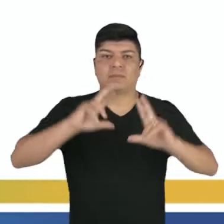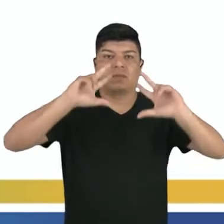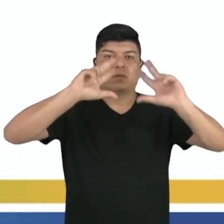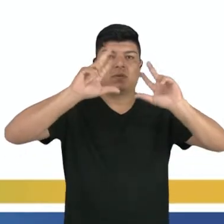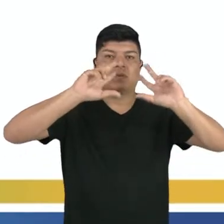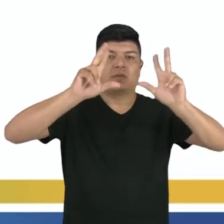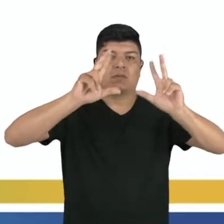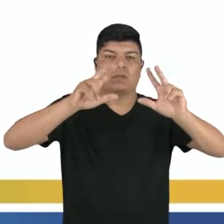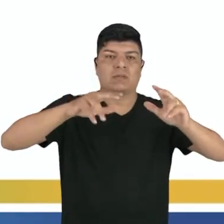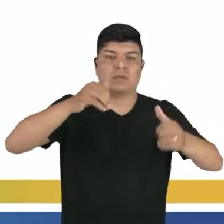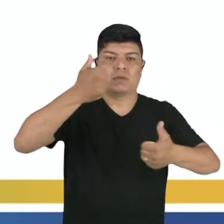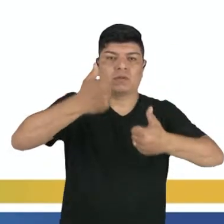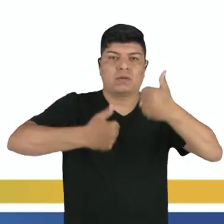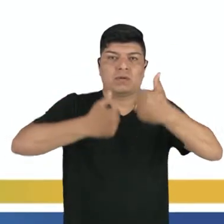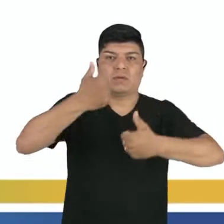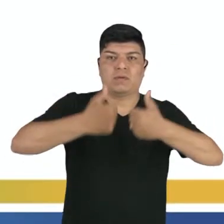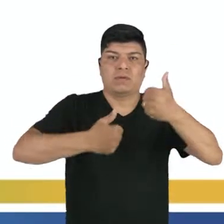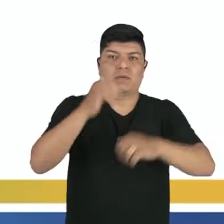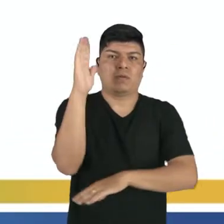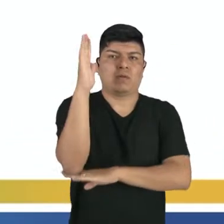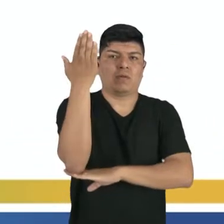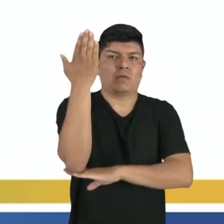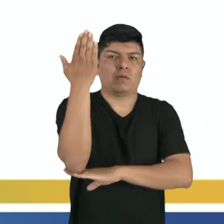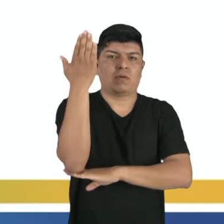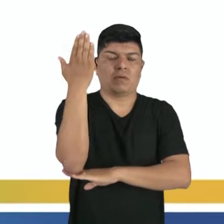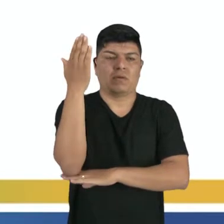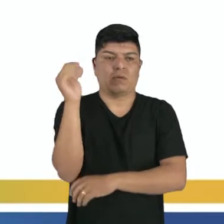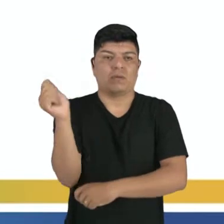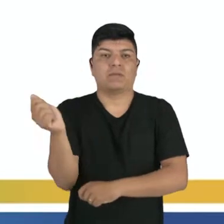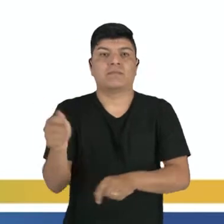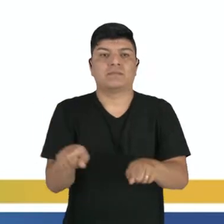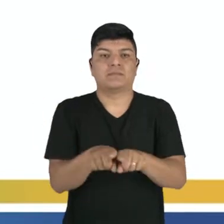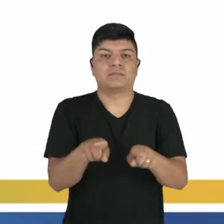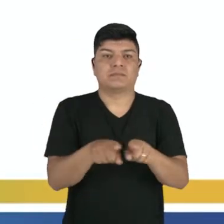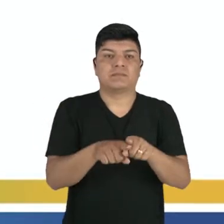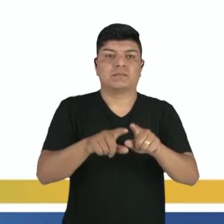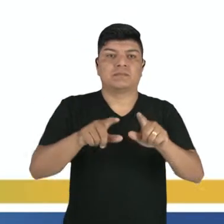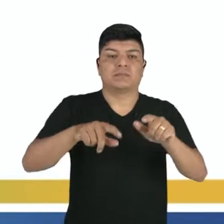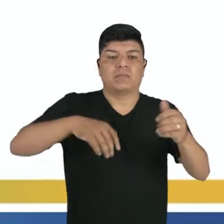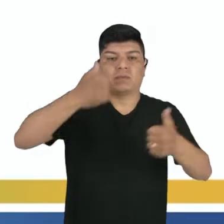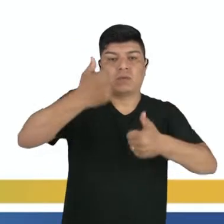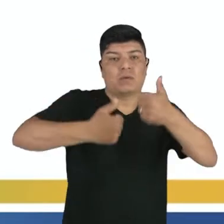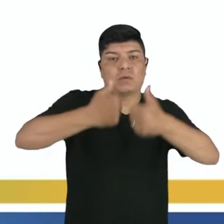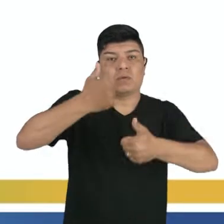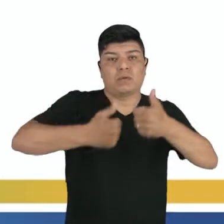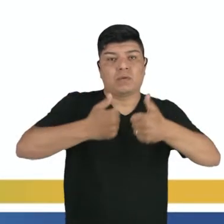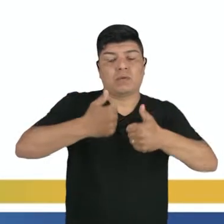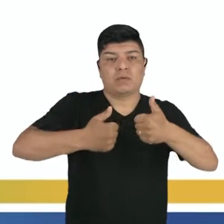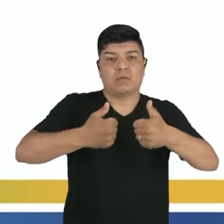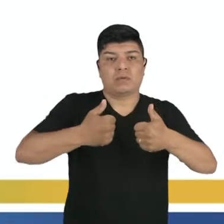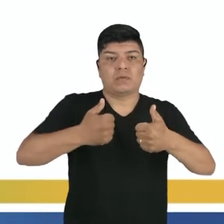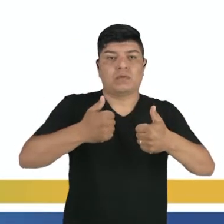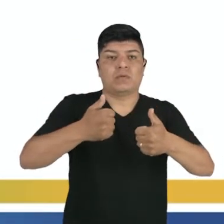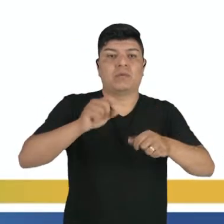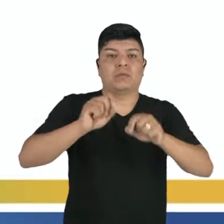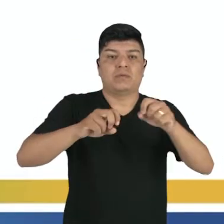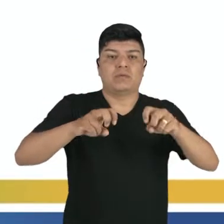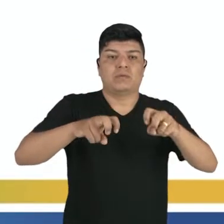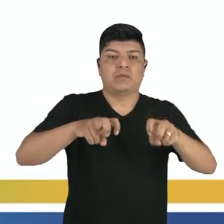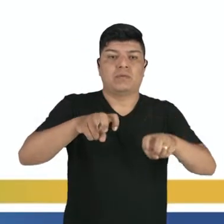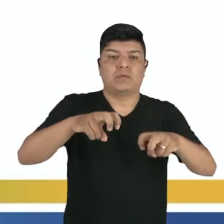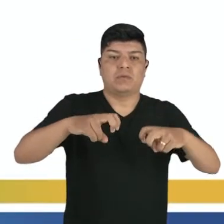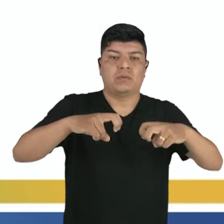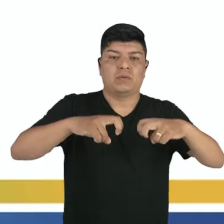vôlei em futebol tá que é praticado em quadras sendo caso do vôlei futebol é praticado em Campos o futsal